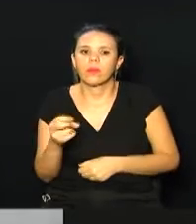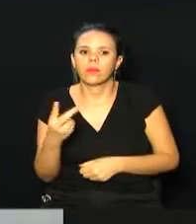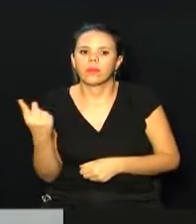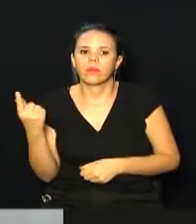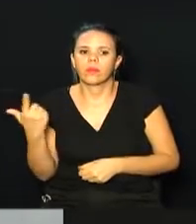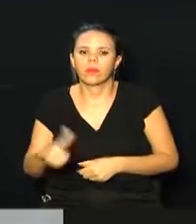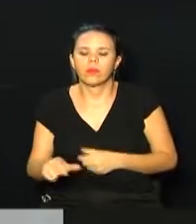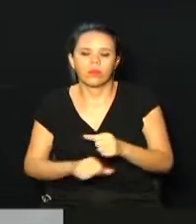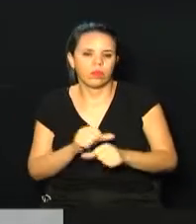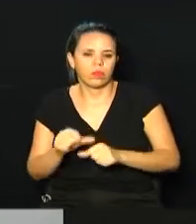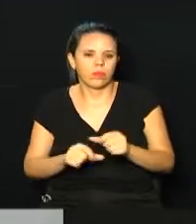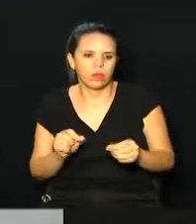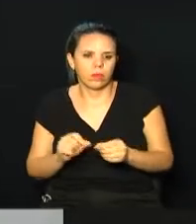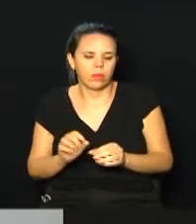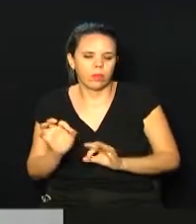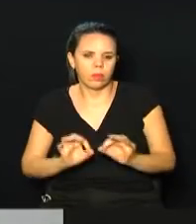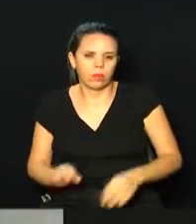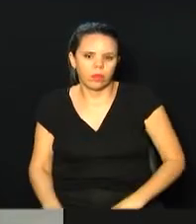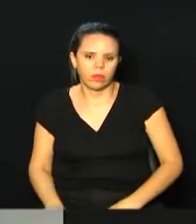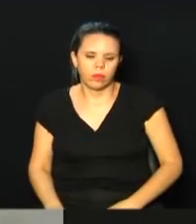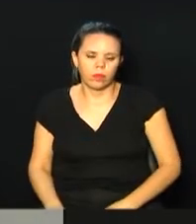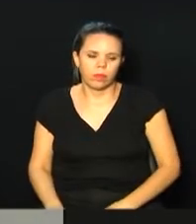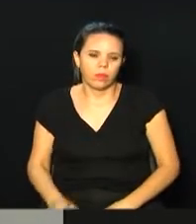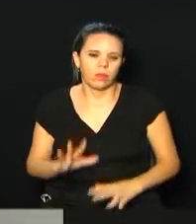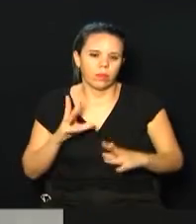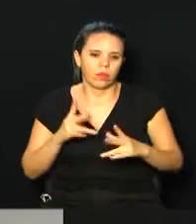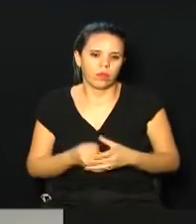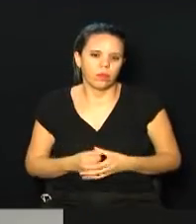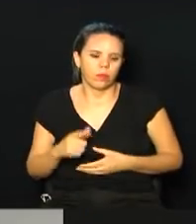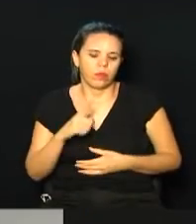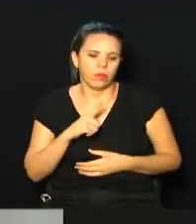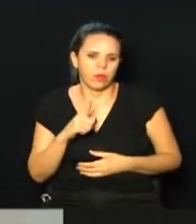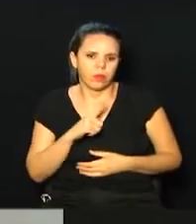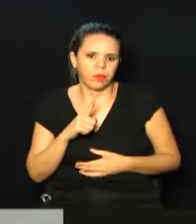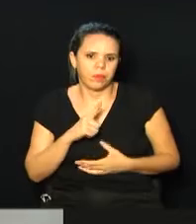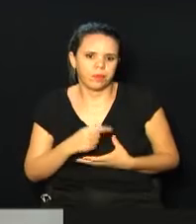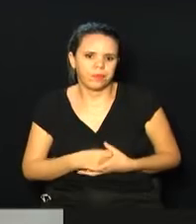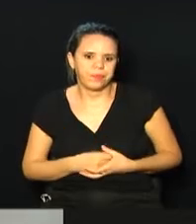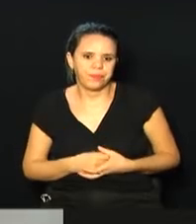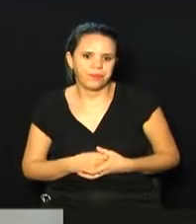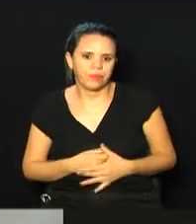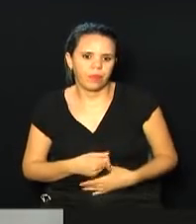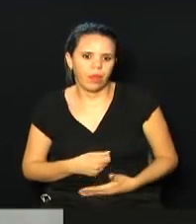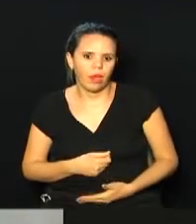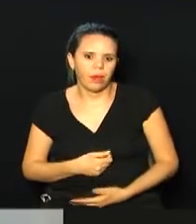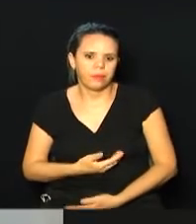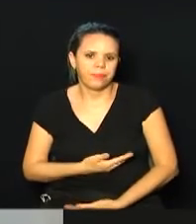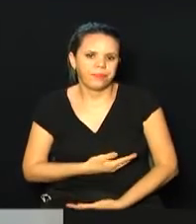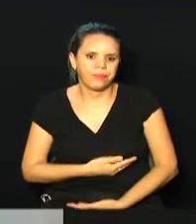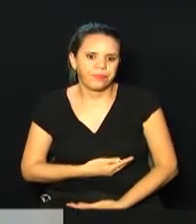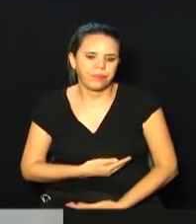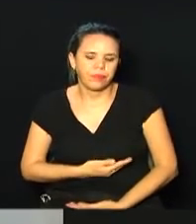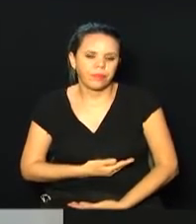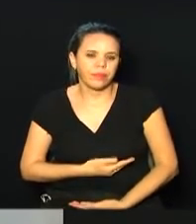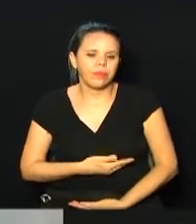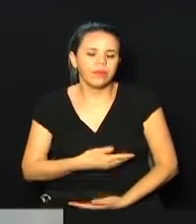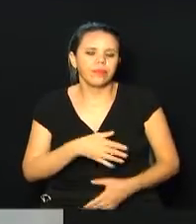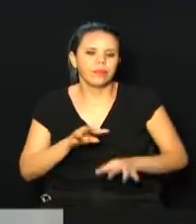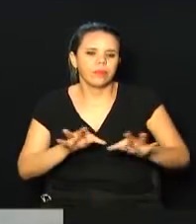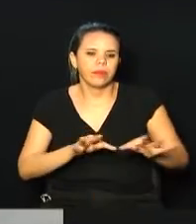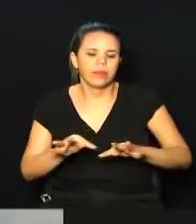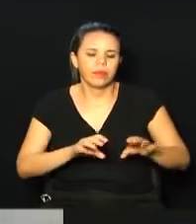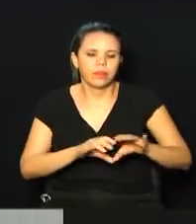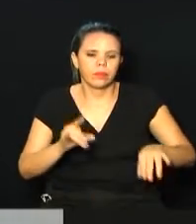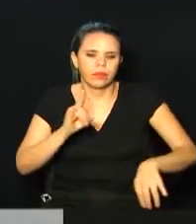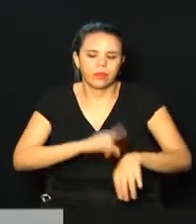2021, o nosso plano de saneamento, que tem um plano de esgoto, né, e tratamento,